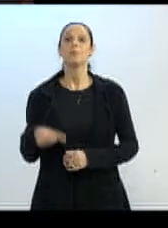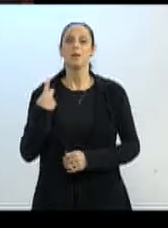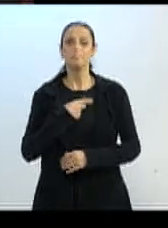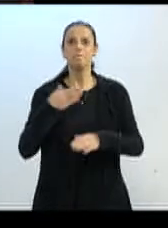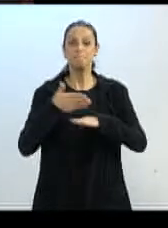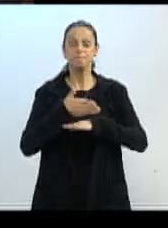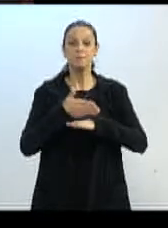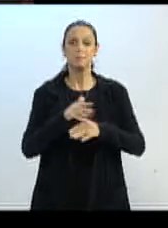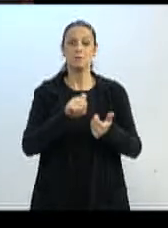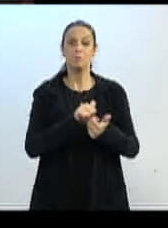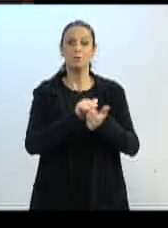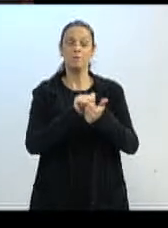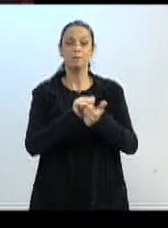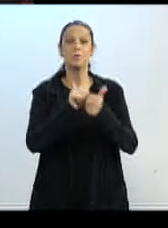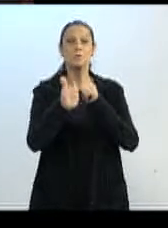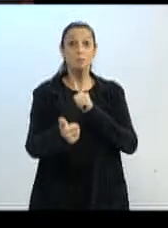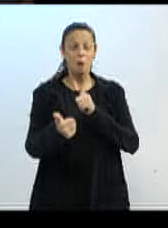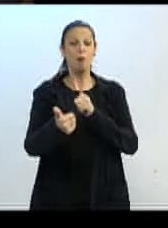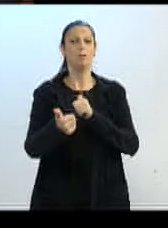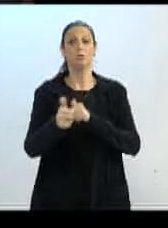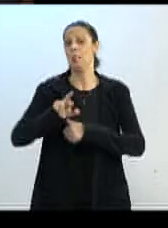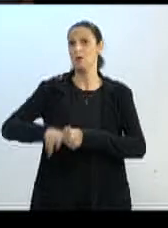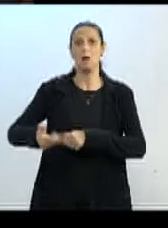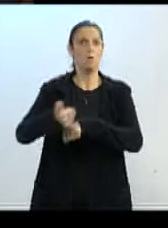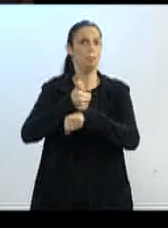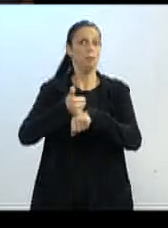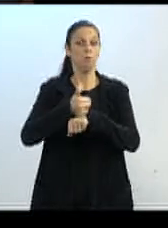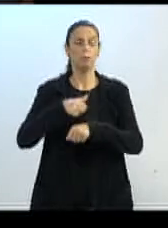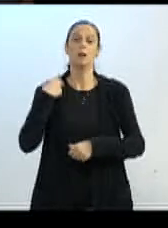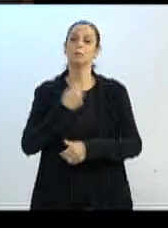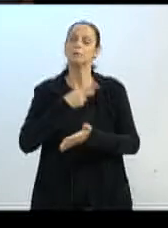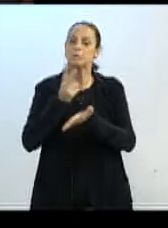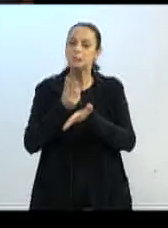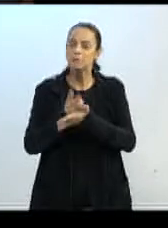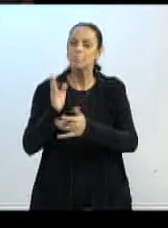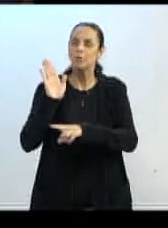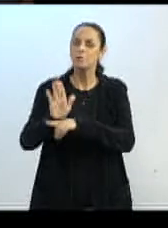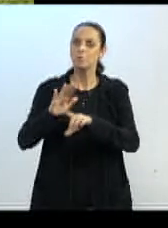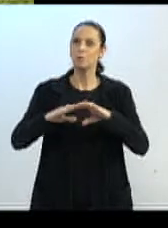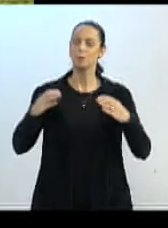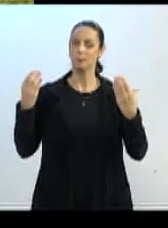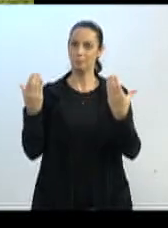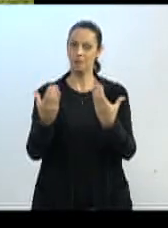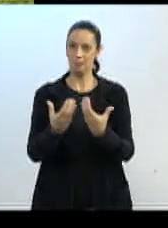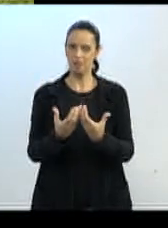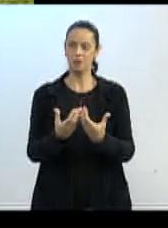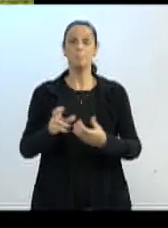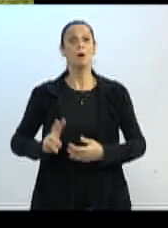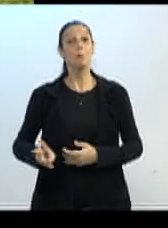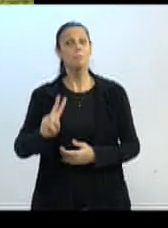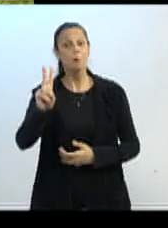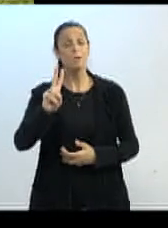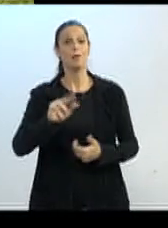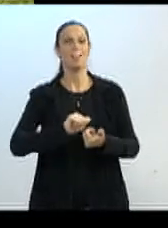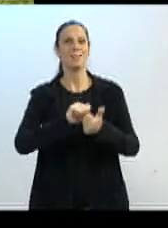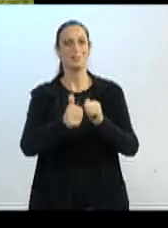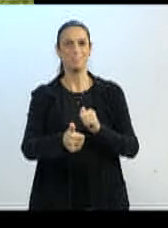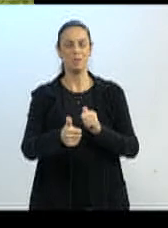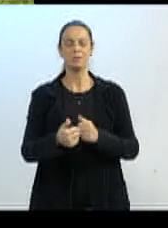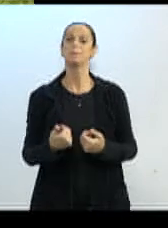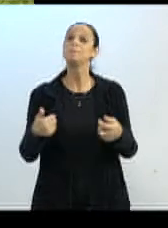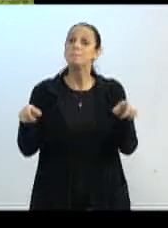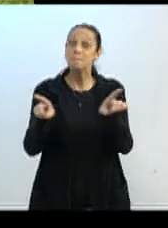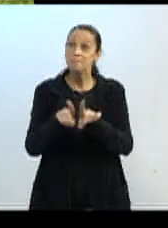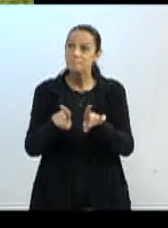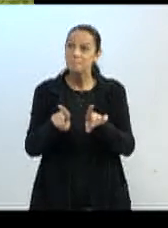Esporte amador sempre foi o nosso lema sempre ajudando a nossa comunidade é a valorizar o esporte e